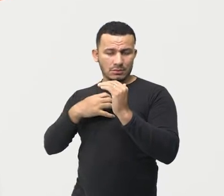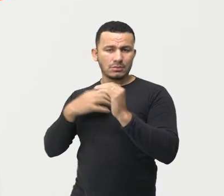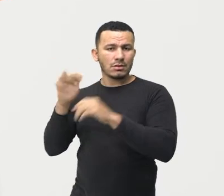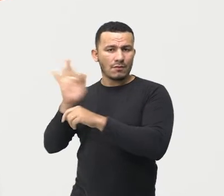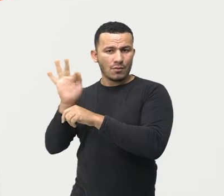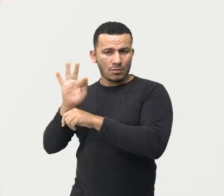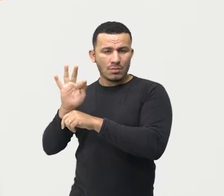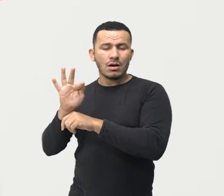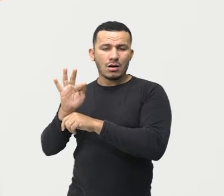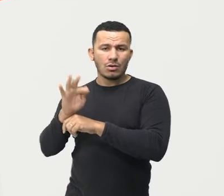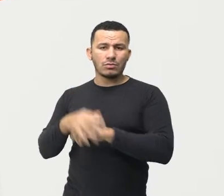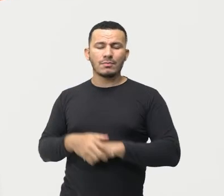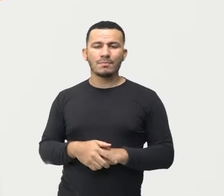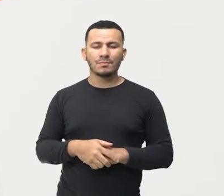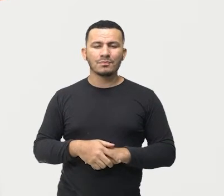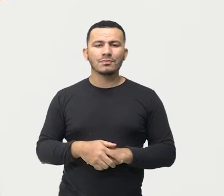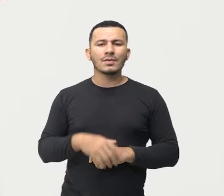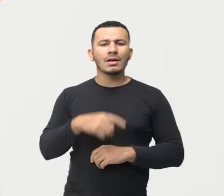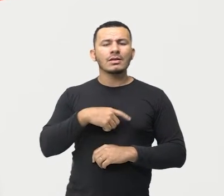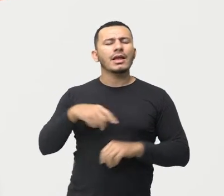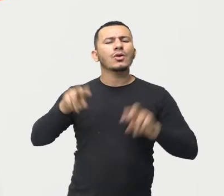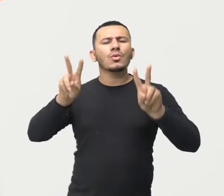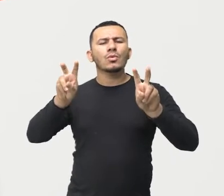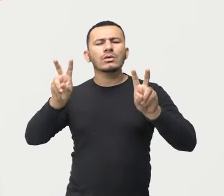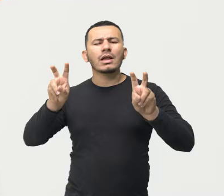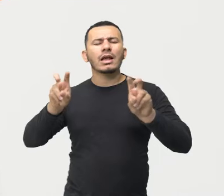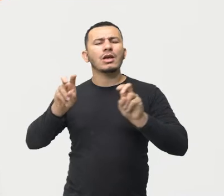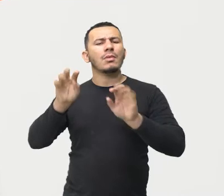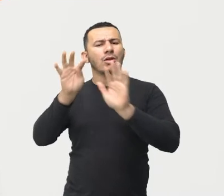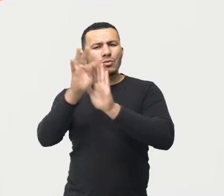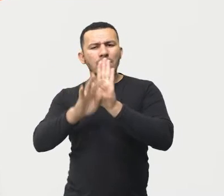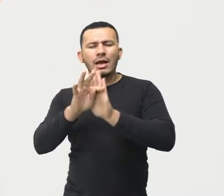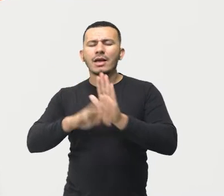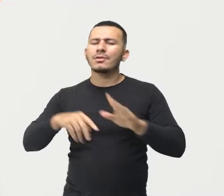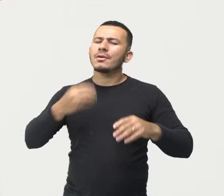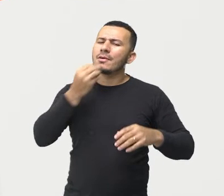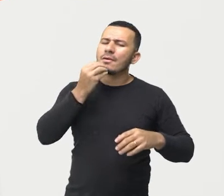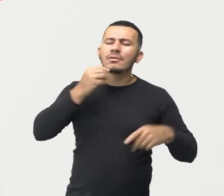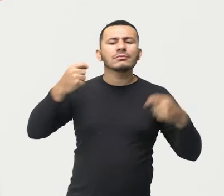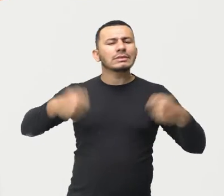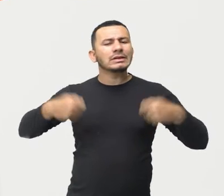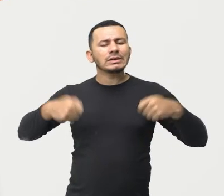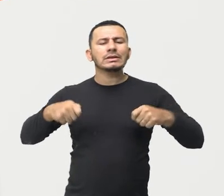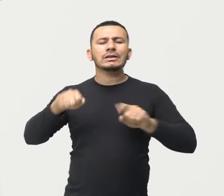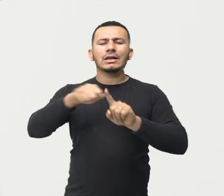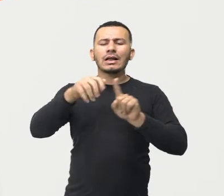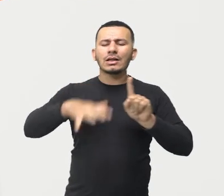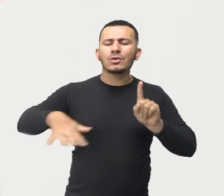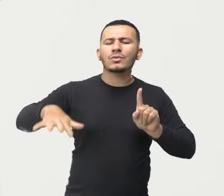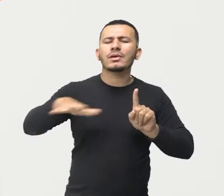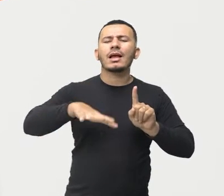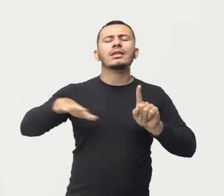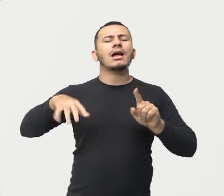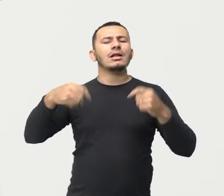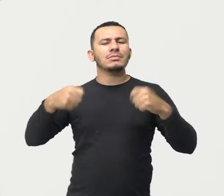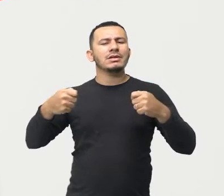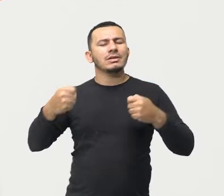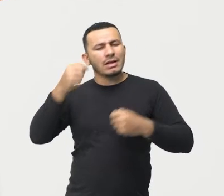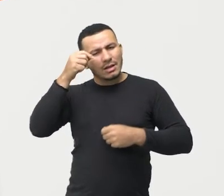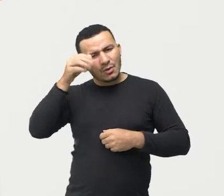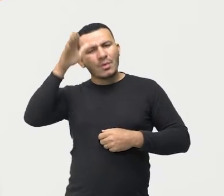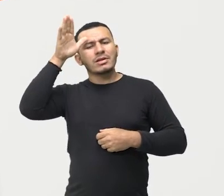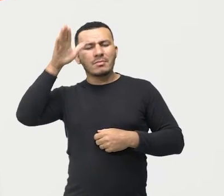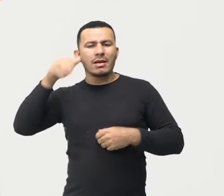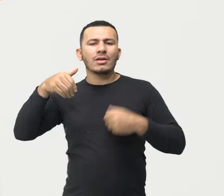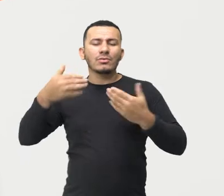aí. São textos informativos, com esse tipo de conteúdo, são um serviço necessário à nossa sociedade. Então, nota aí, né? Fala